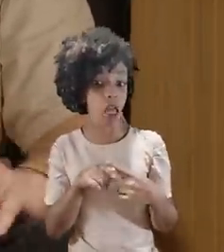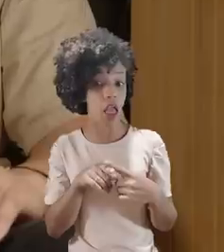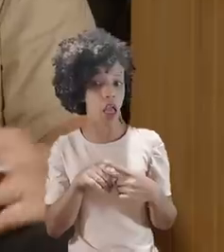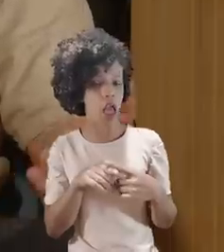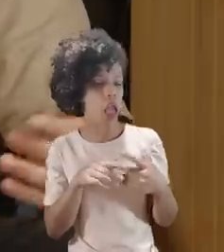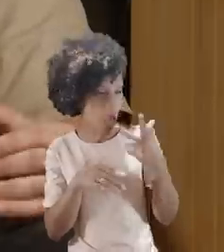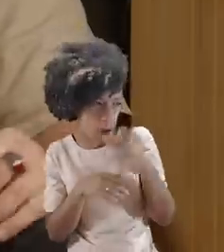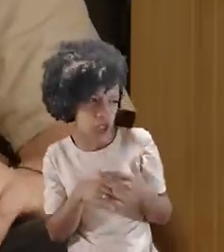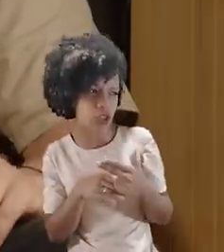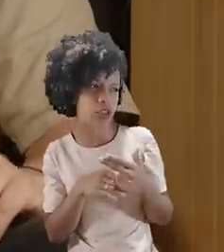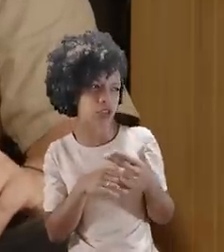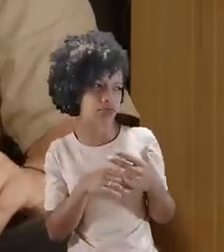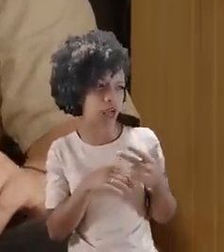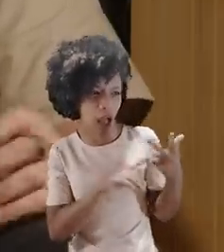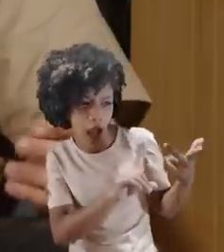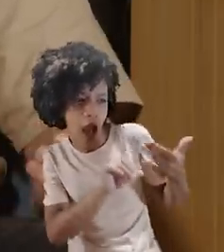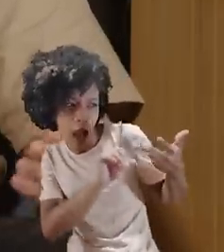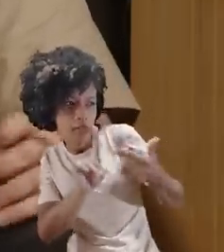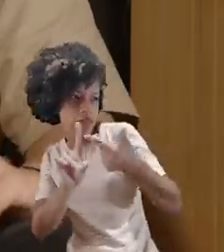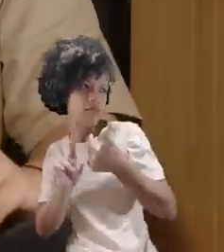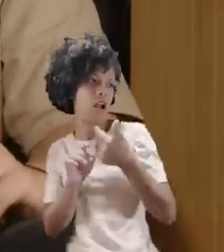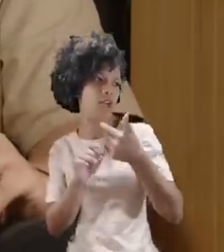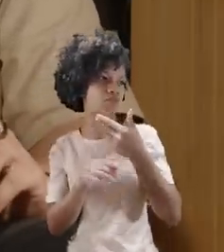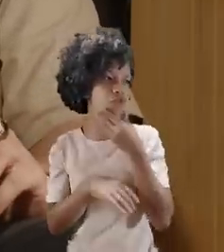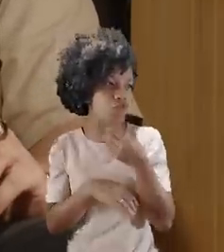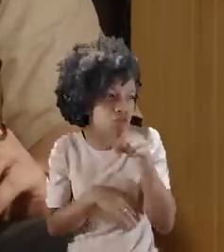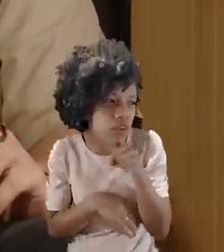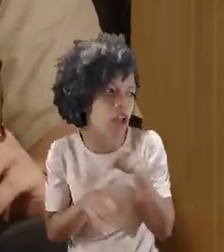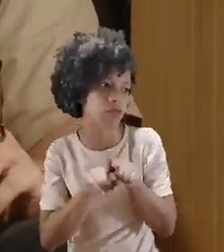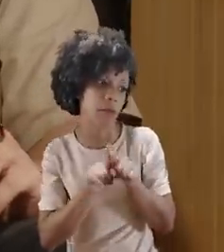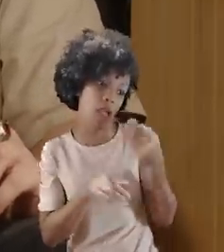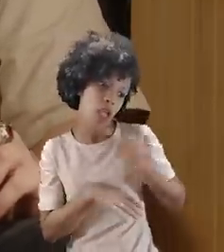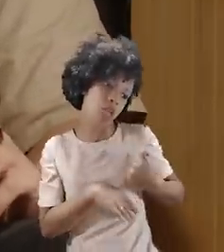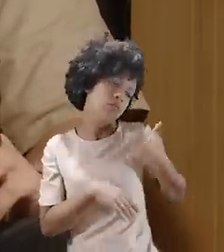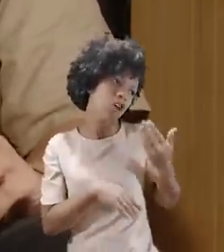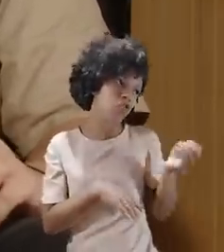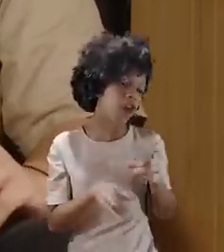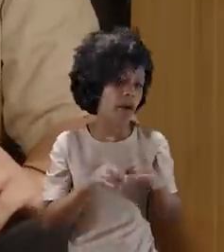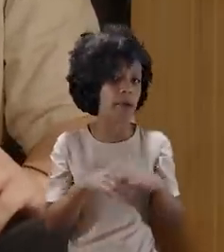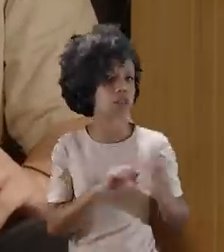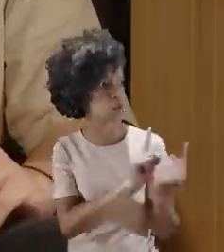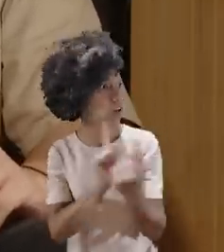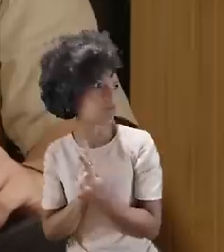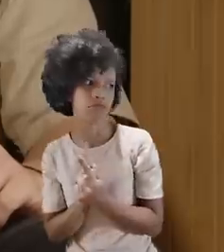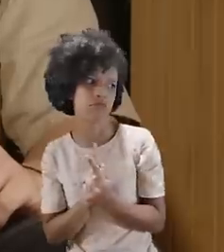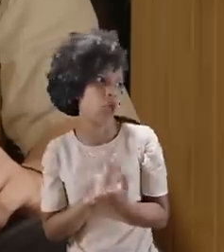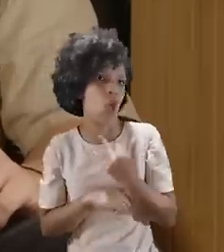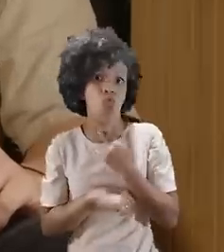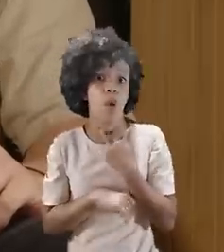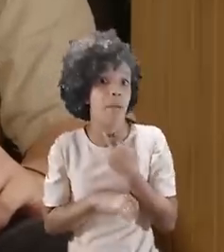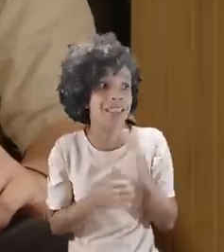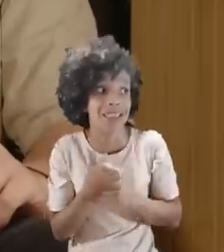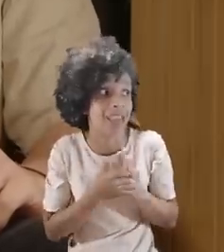pessoal eu acho que atrai um público mais velho e apesar desse novo e nos clientes cara eu não posso